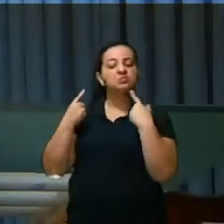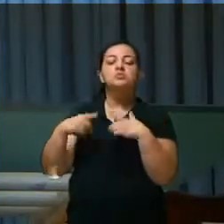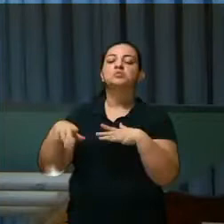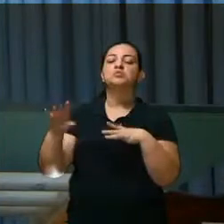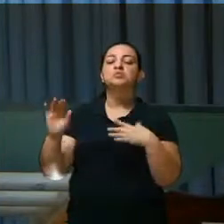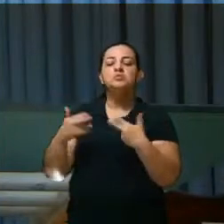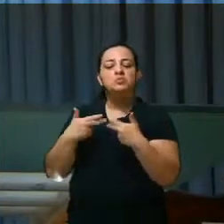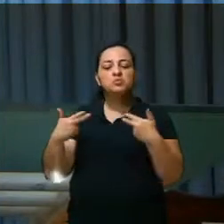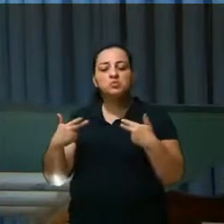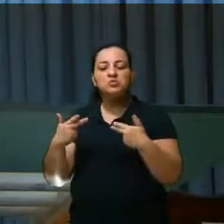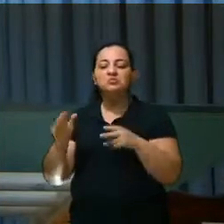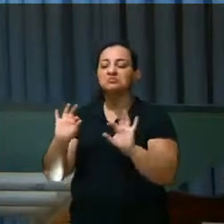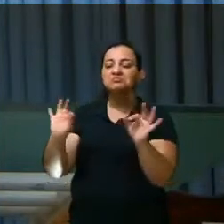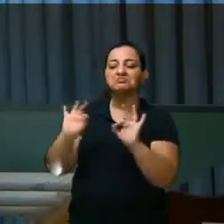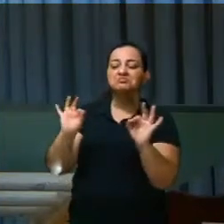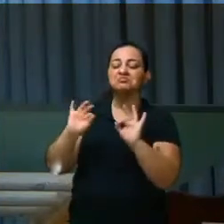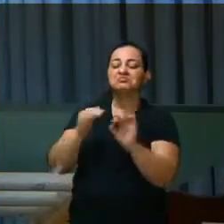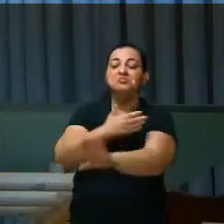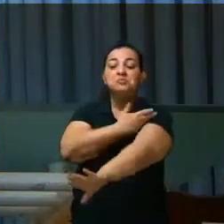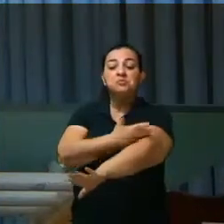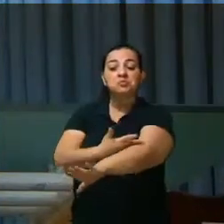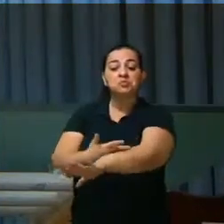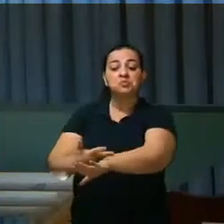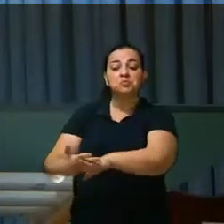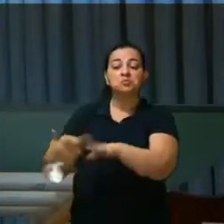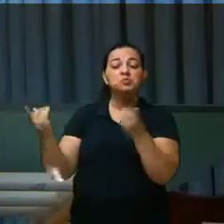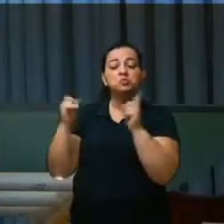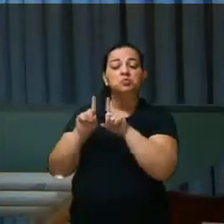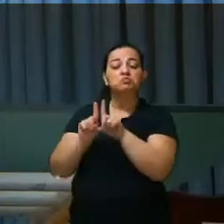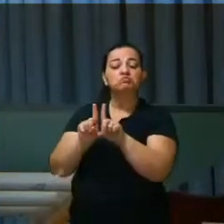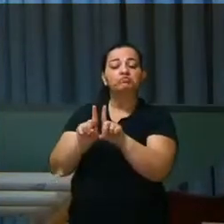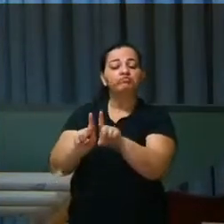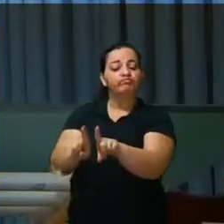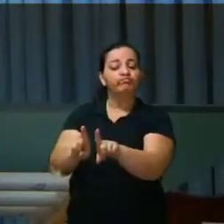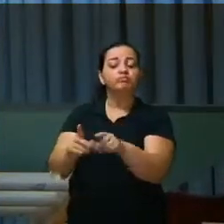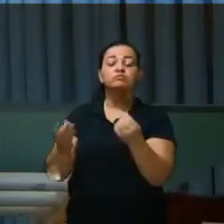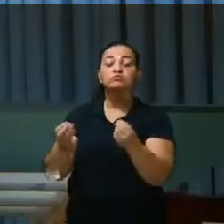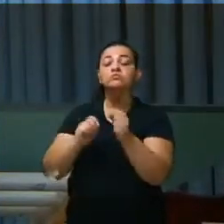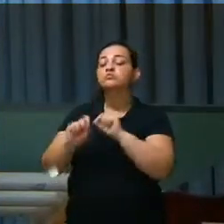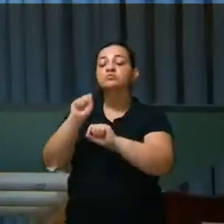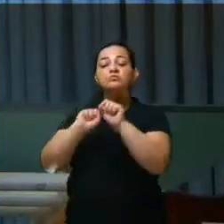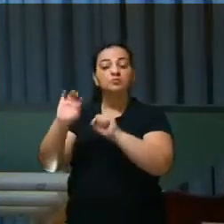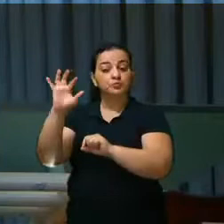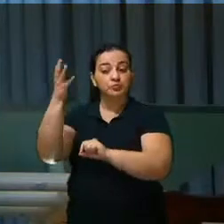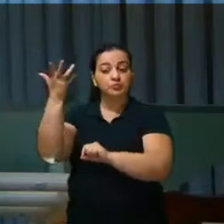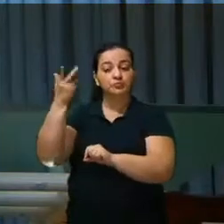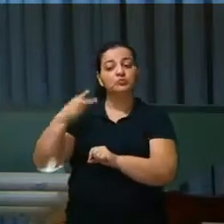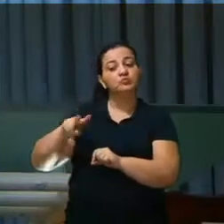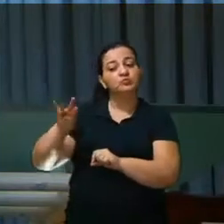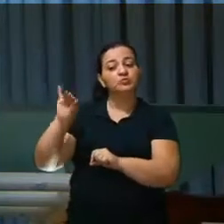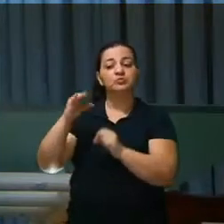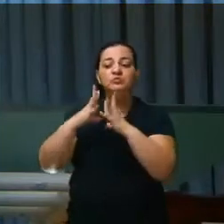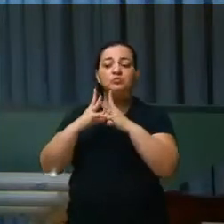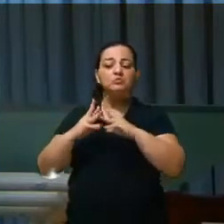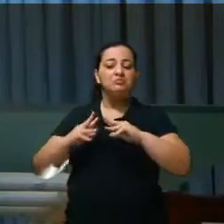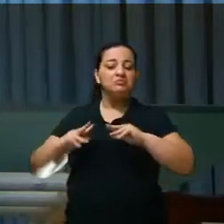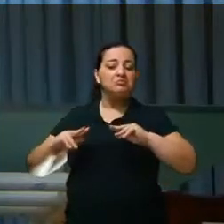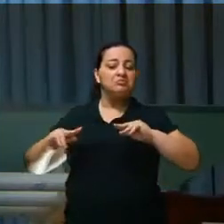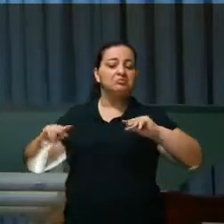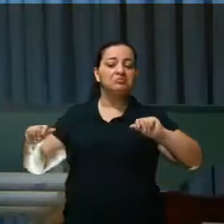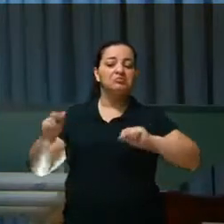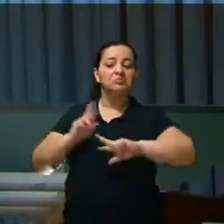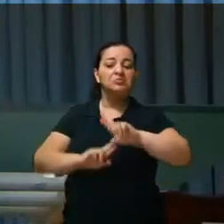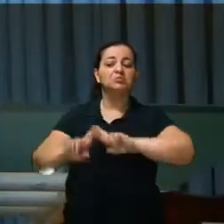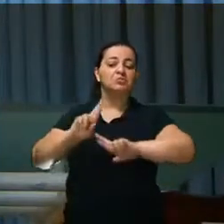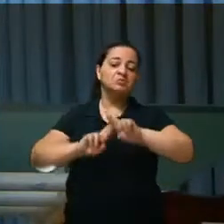elogios já não se dá mais o e aquilo vai deteriorando